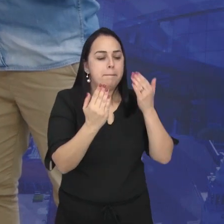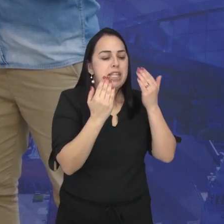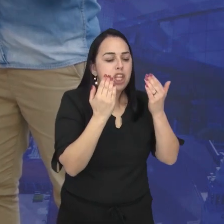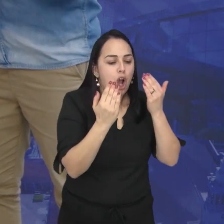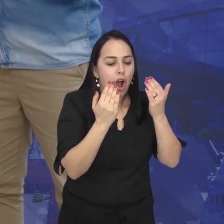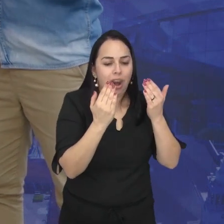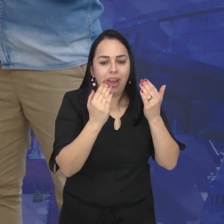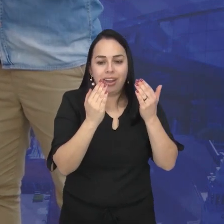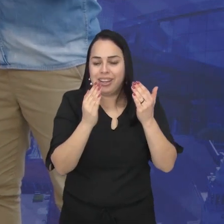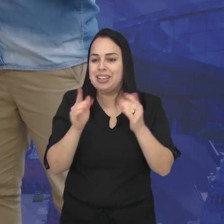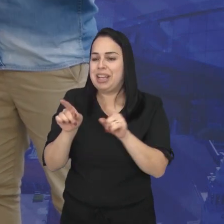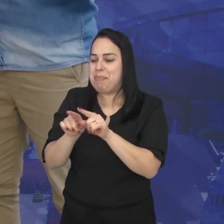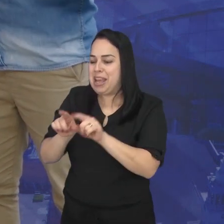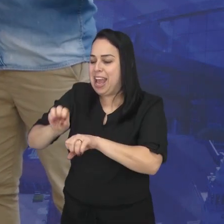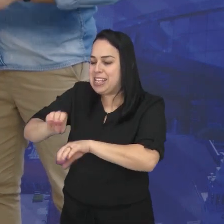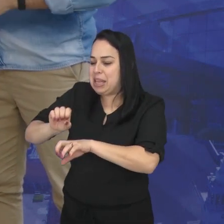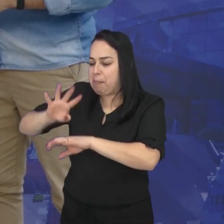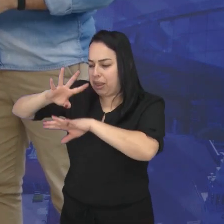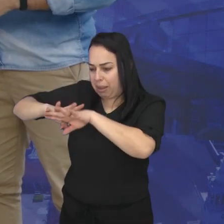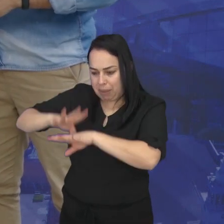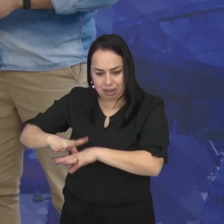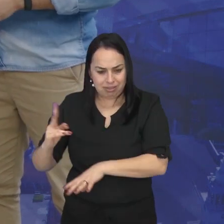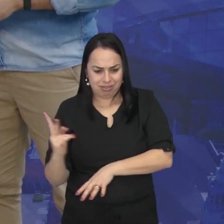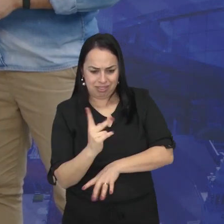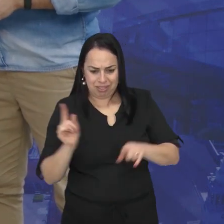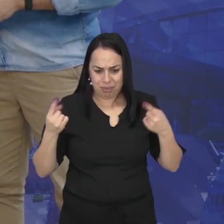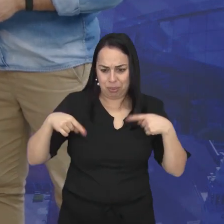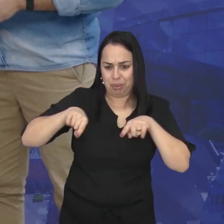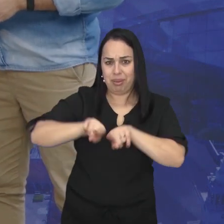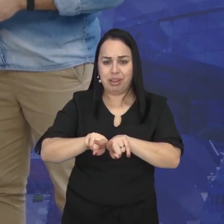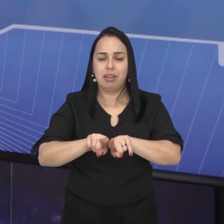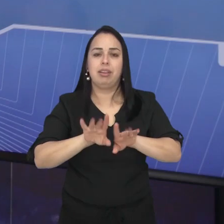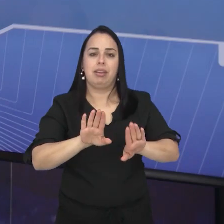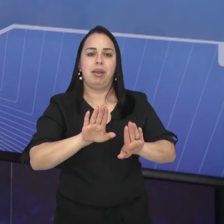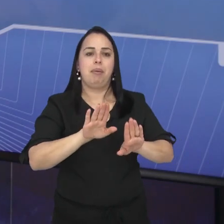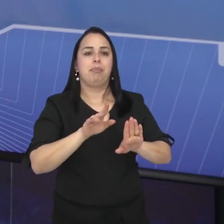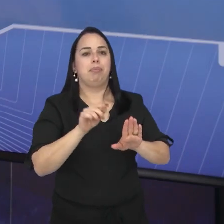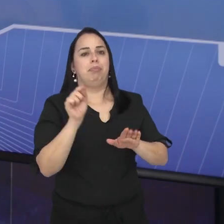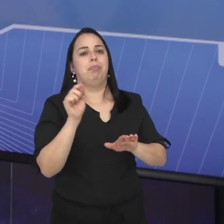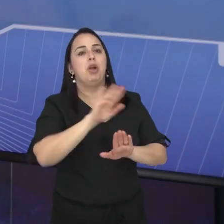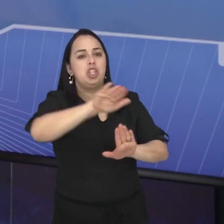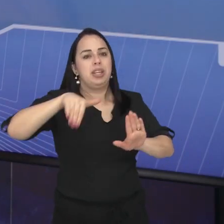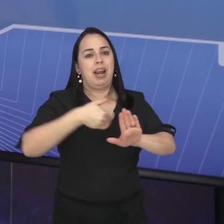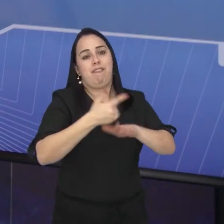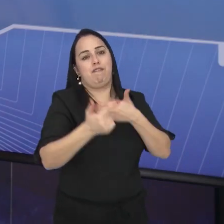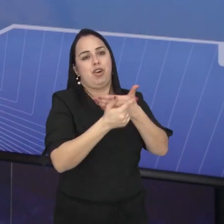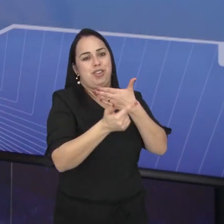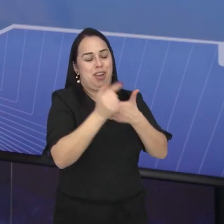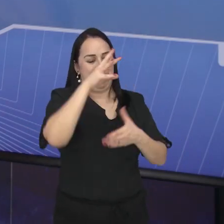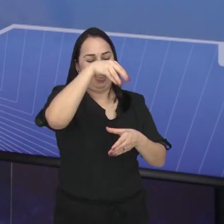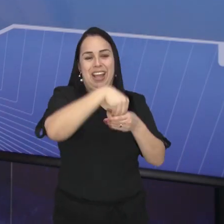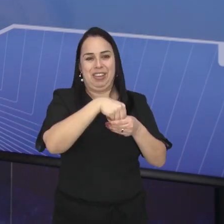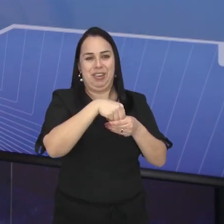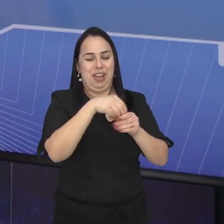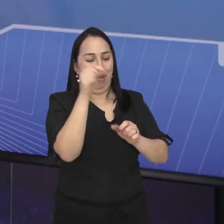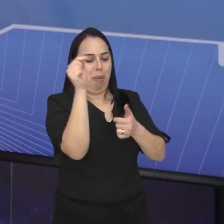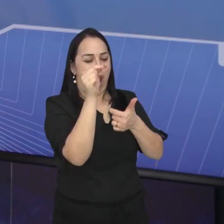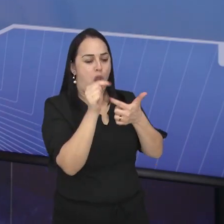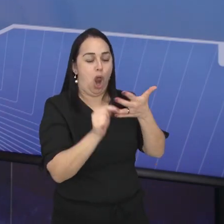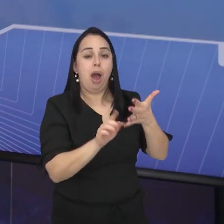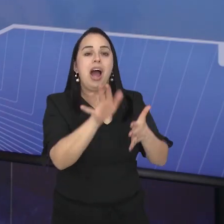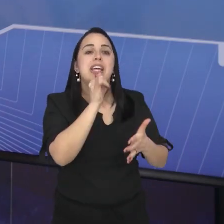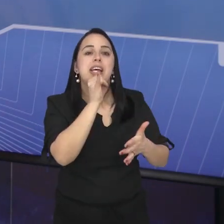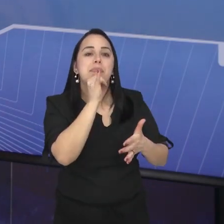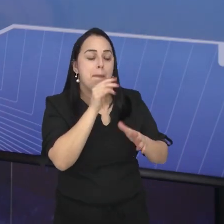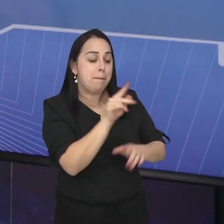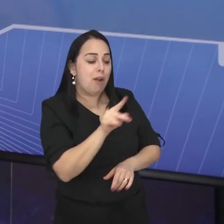psicólogo e ainda um professor de matemática, por exemplo? São vários papéis, né? Em alguns momentos você tem que ser ali o professor, né?